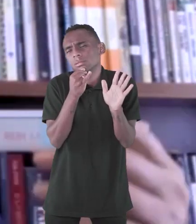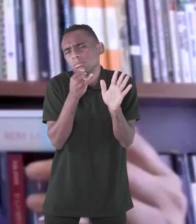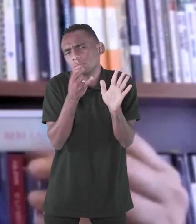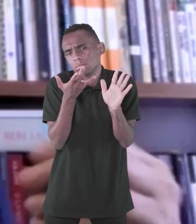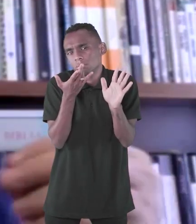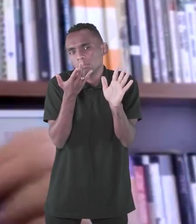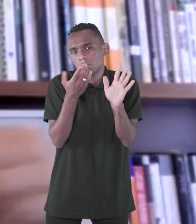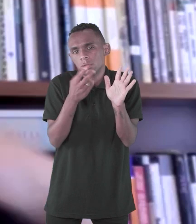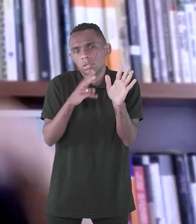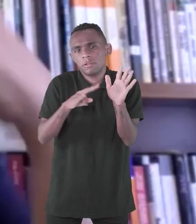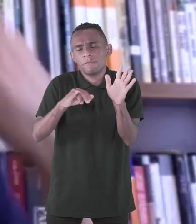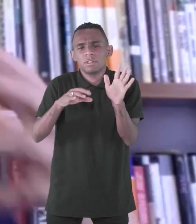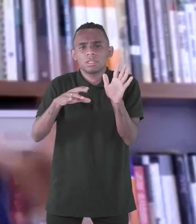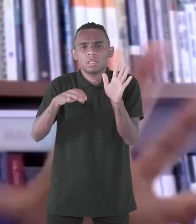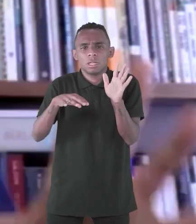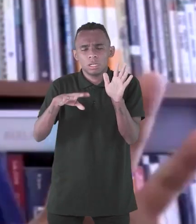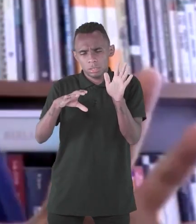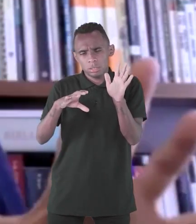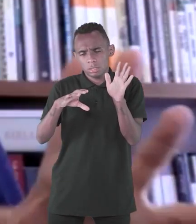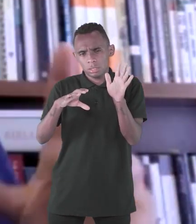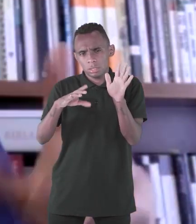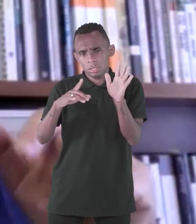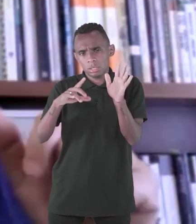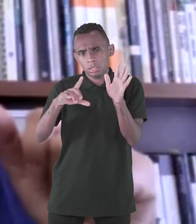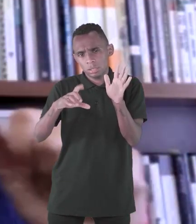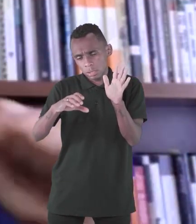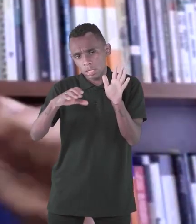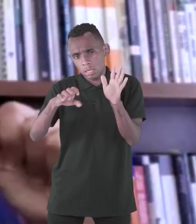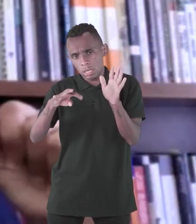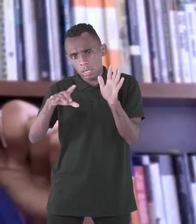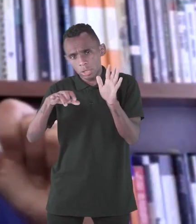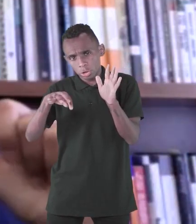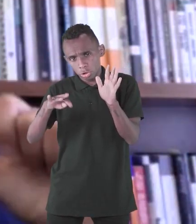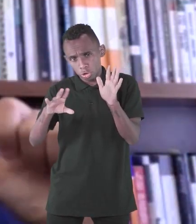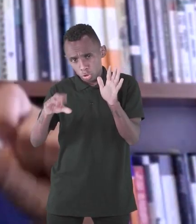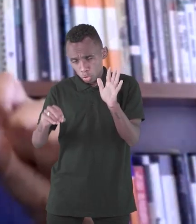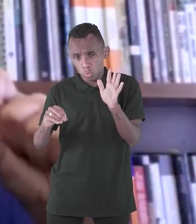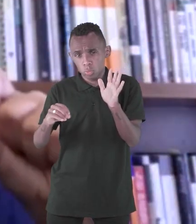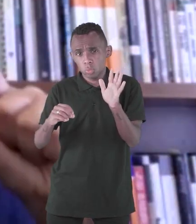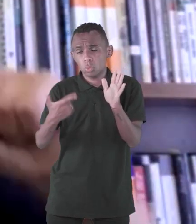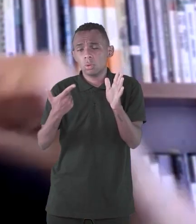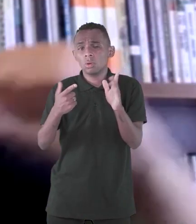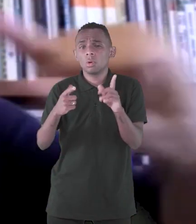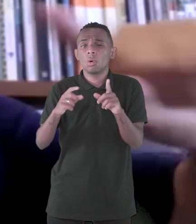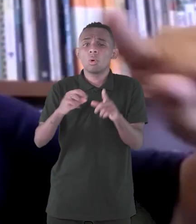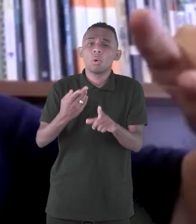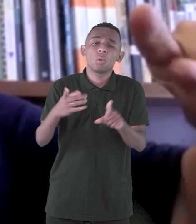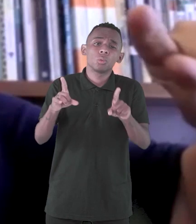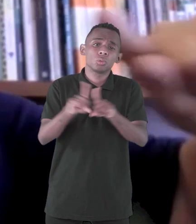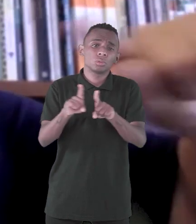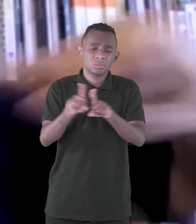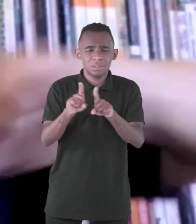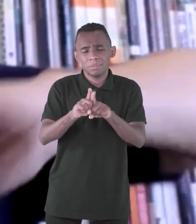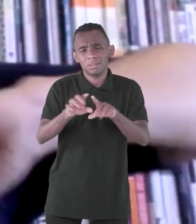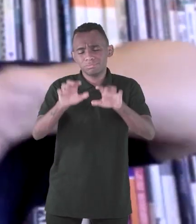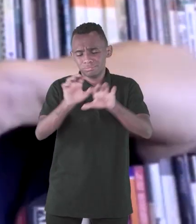por exemplo, um Vicente Celestino, né? Trazendo ou fazendo